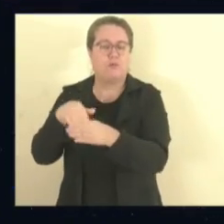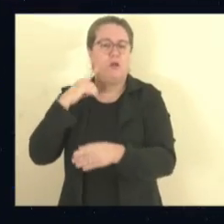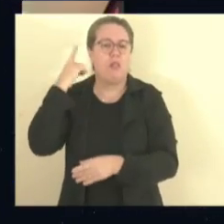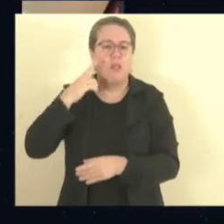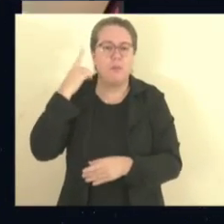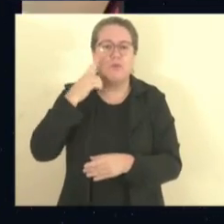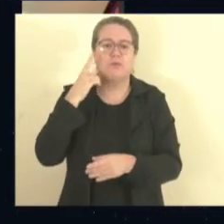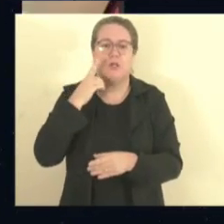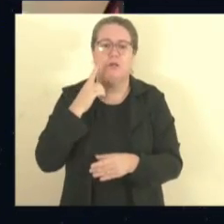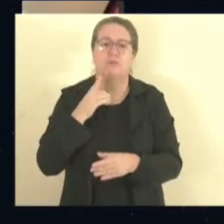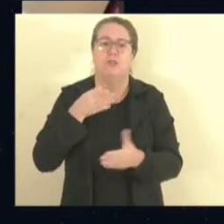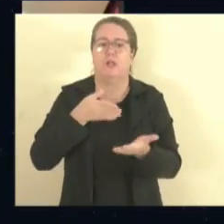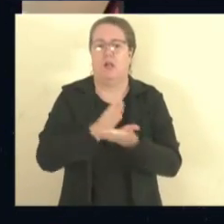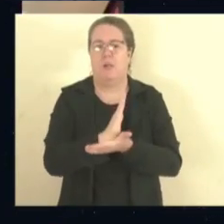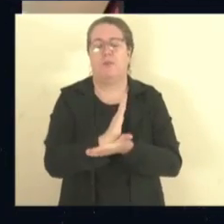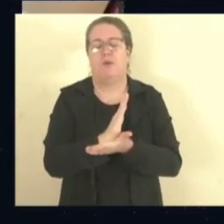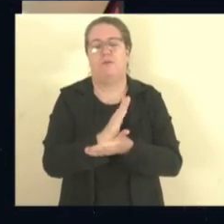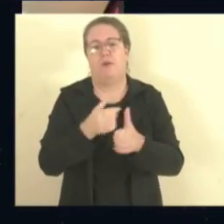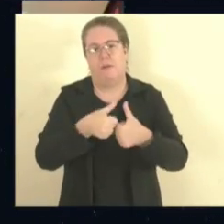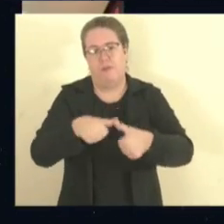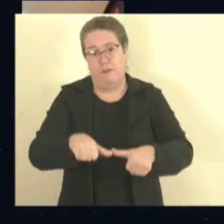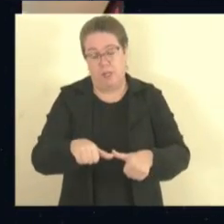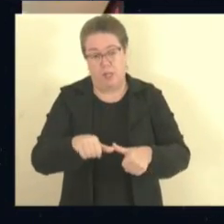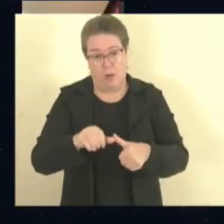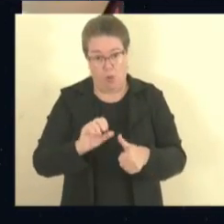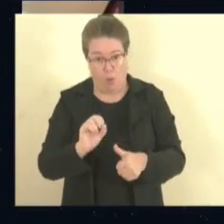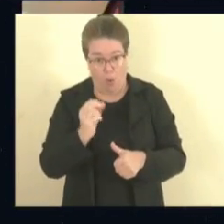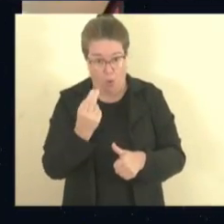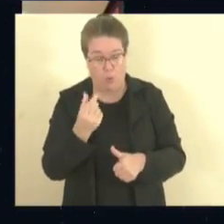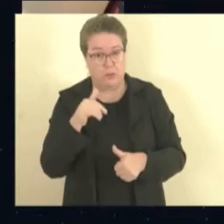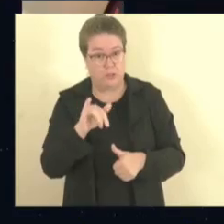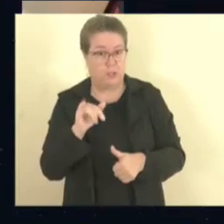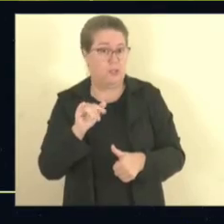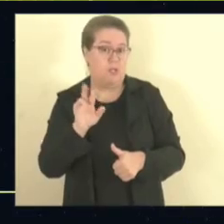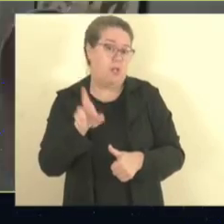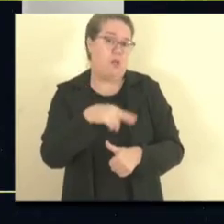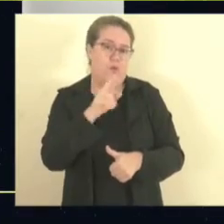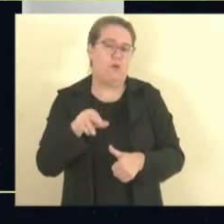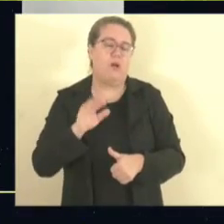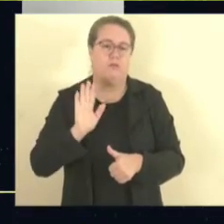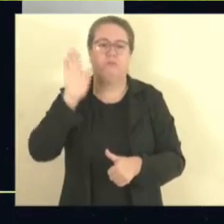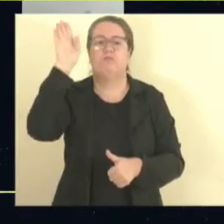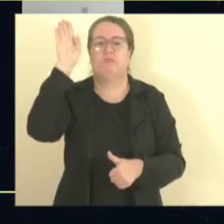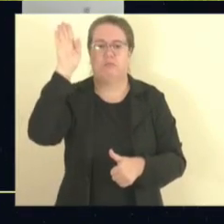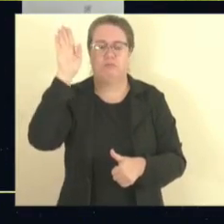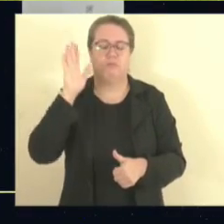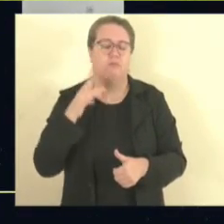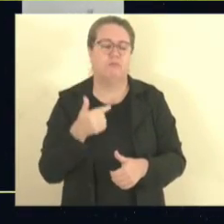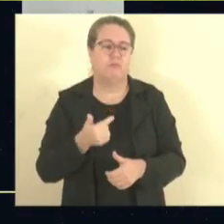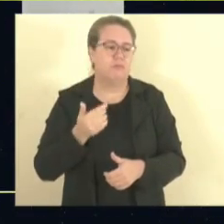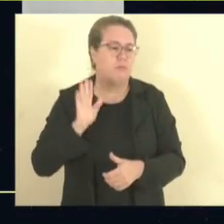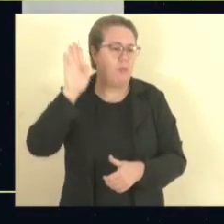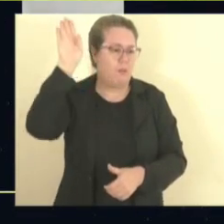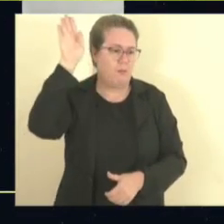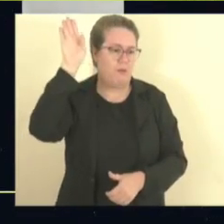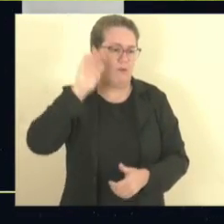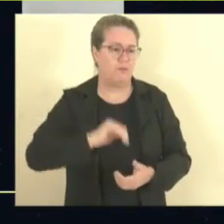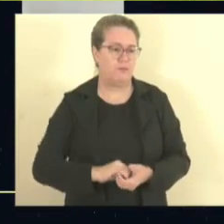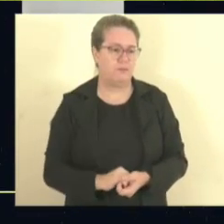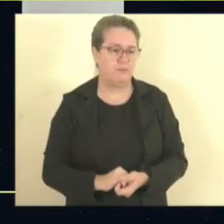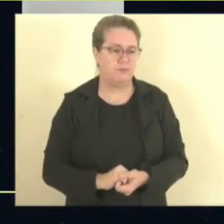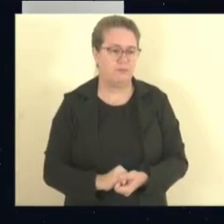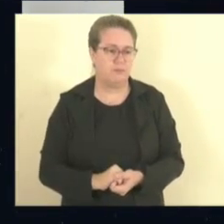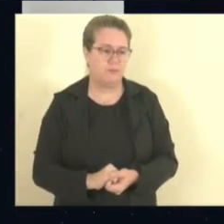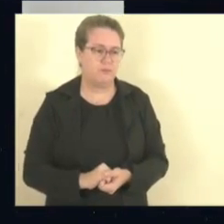aprovam permaneçam como estão, os contrários se manifestem verbalmente. Não havendo contrários, pela ordem, presidente, eu